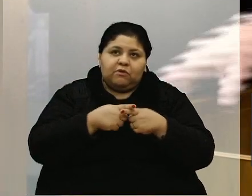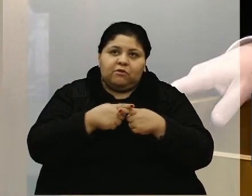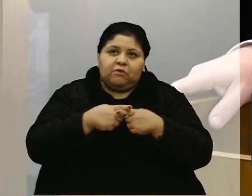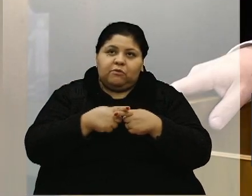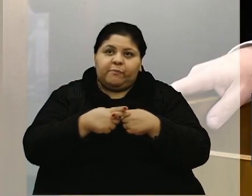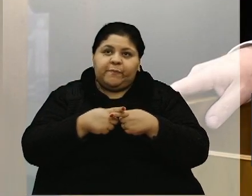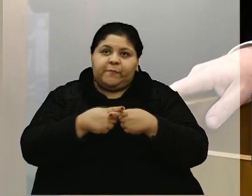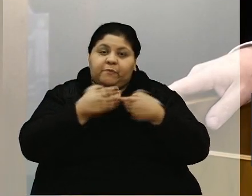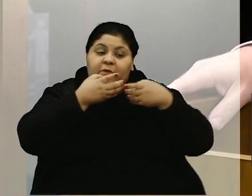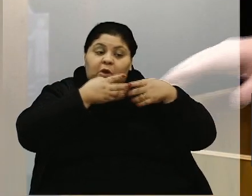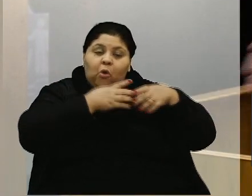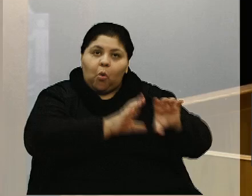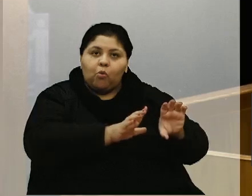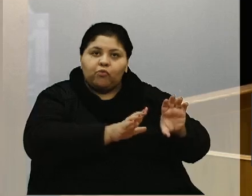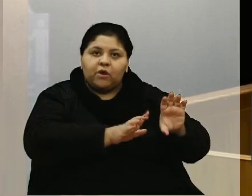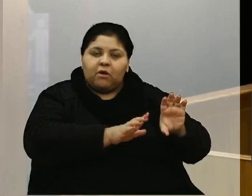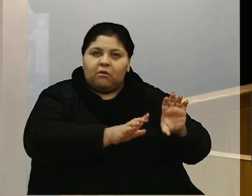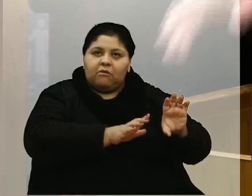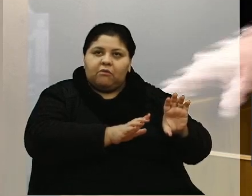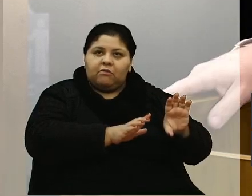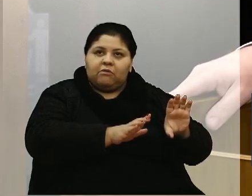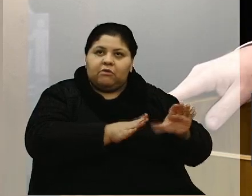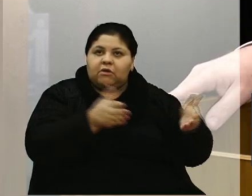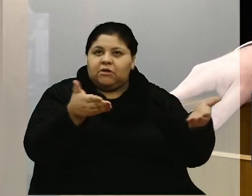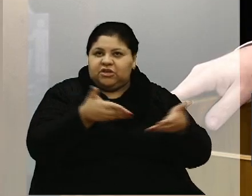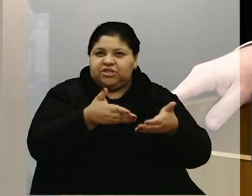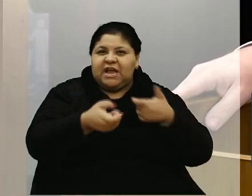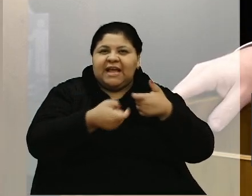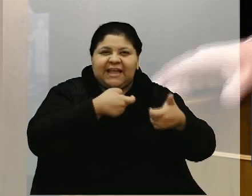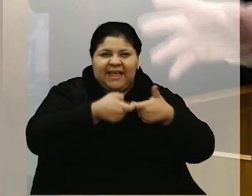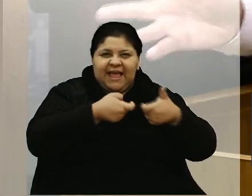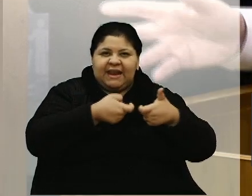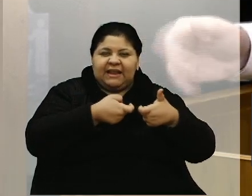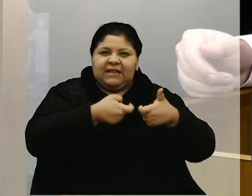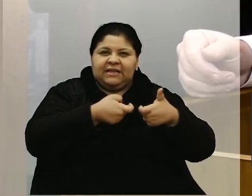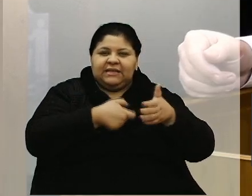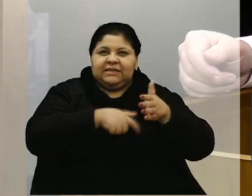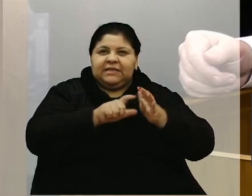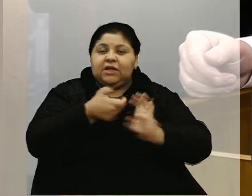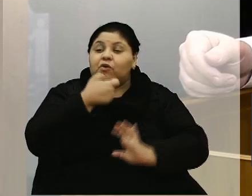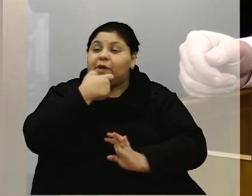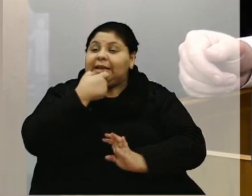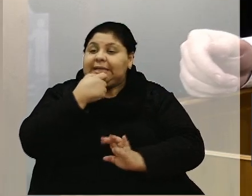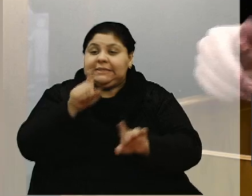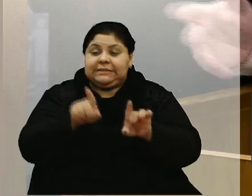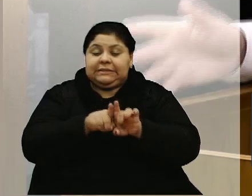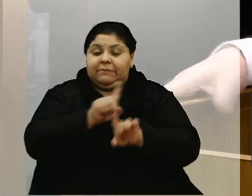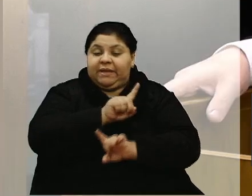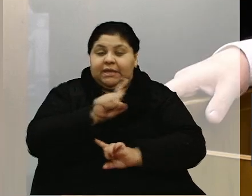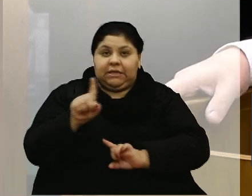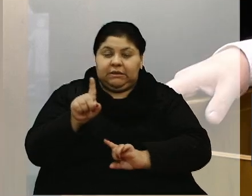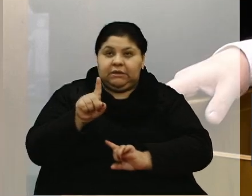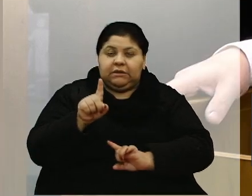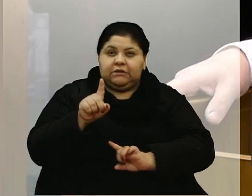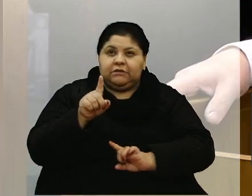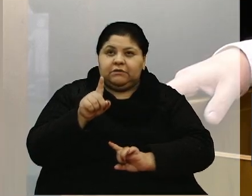e, enfim, já por ter guerras anteriores. Os ingleses também não, né, por